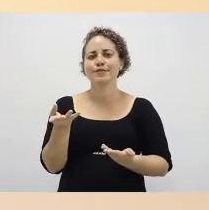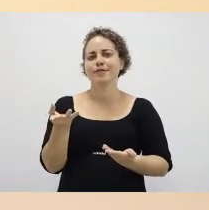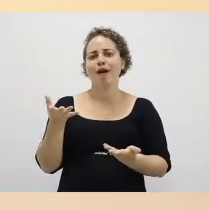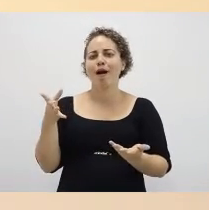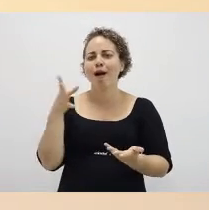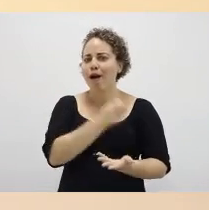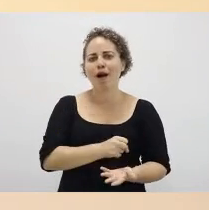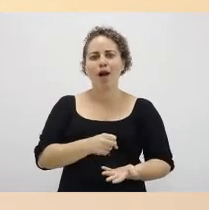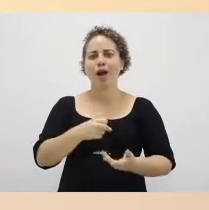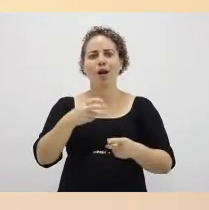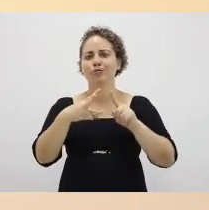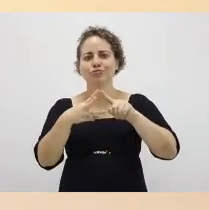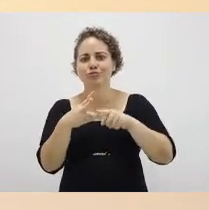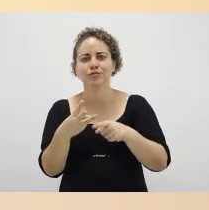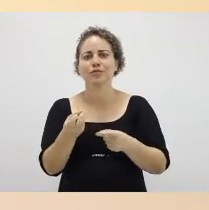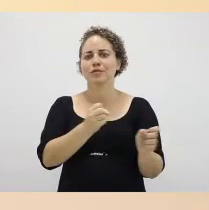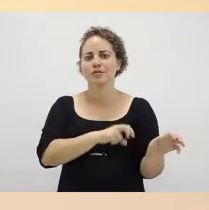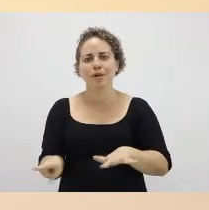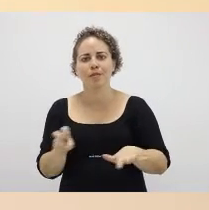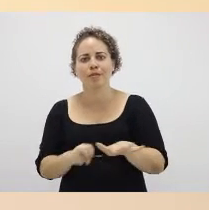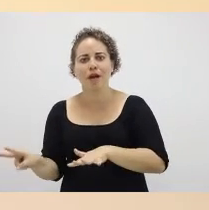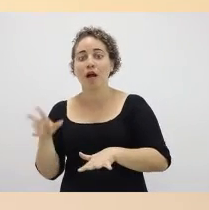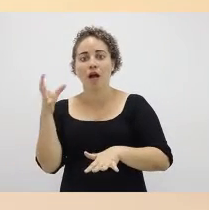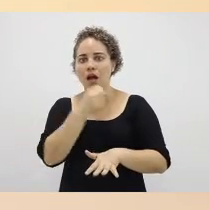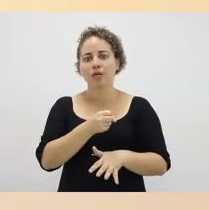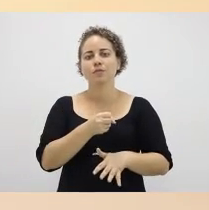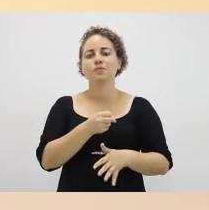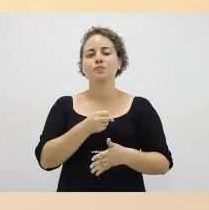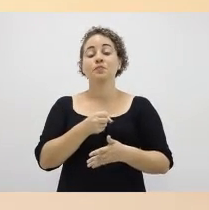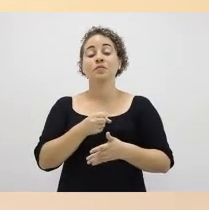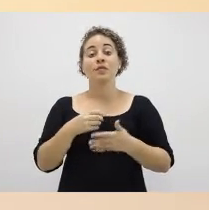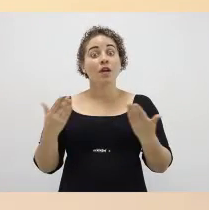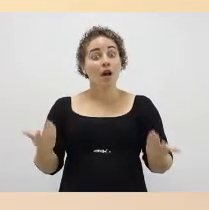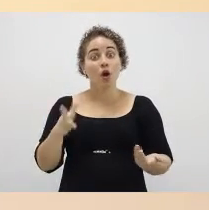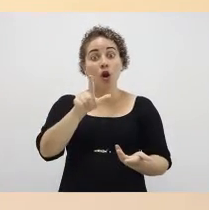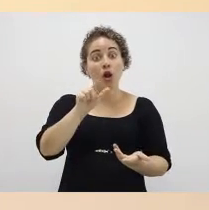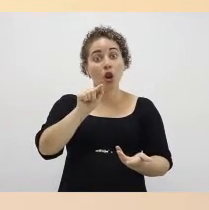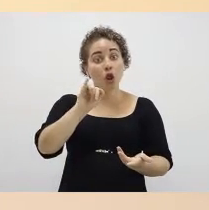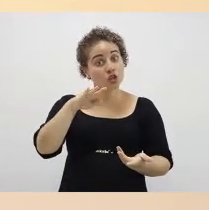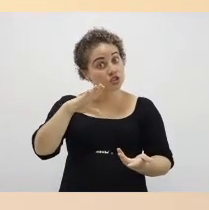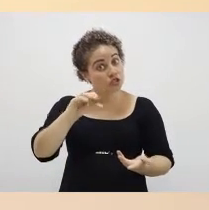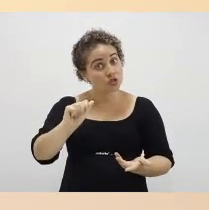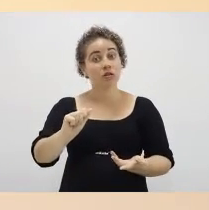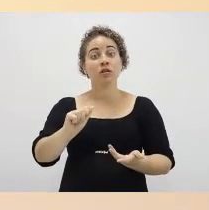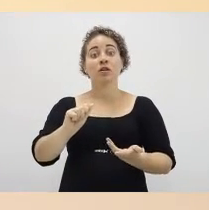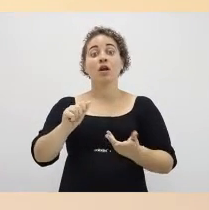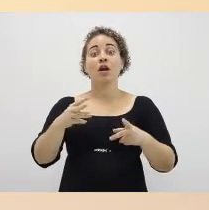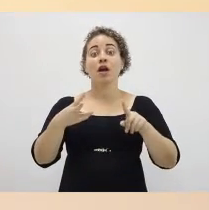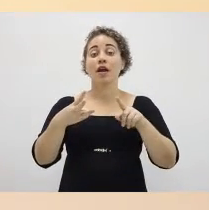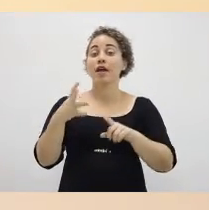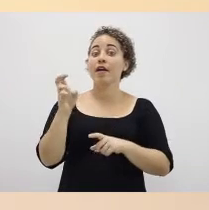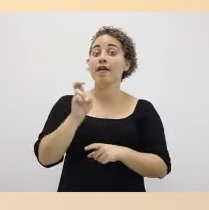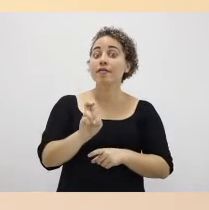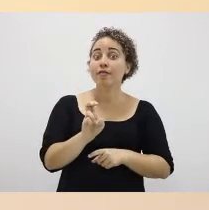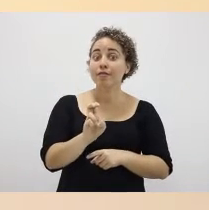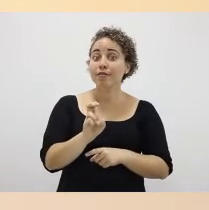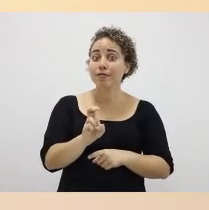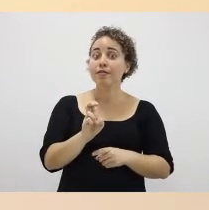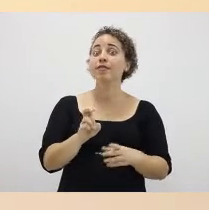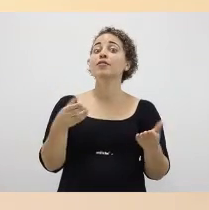Mas, pessoal, isso mudou. A logística hoje é uma quinta área da